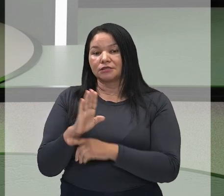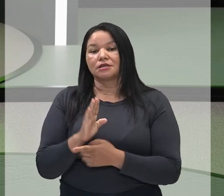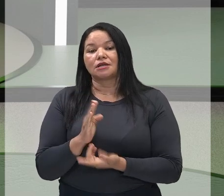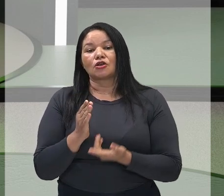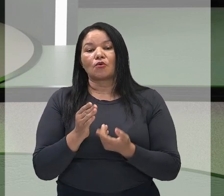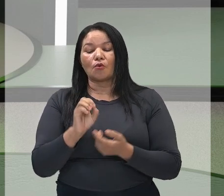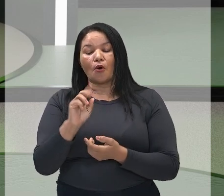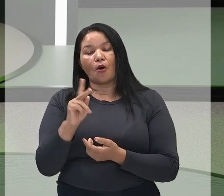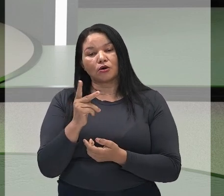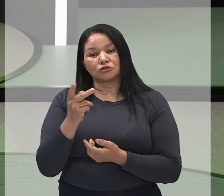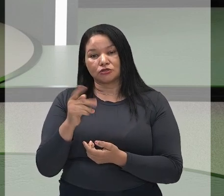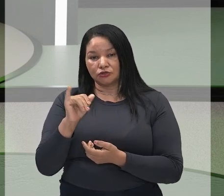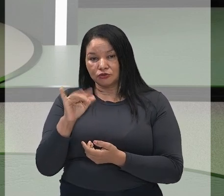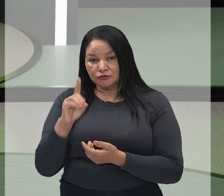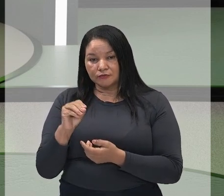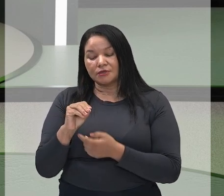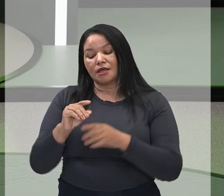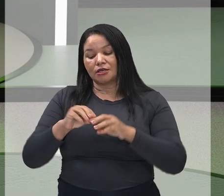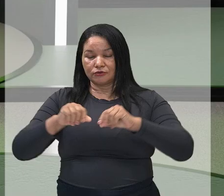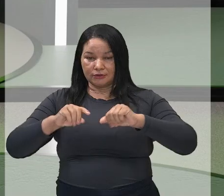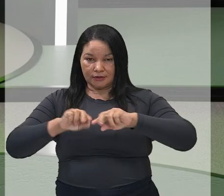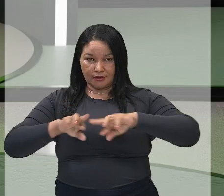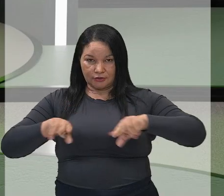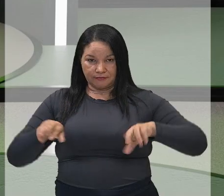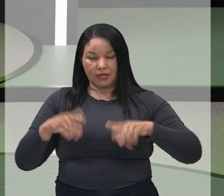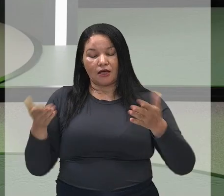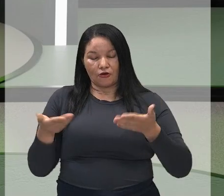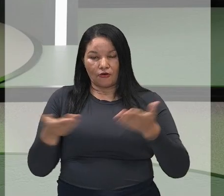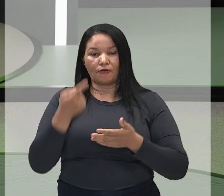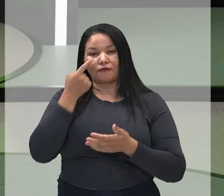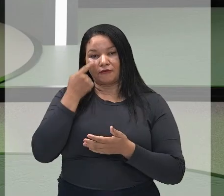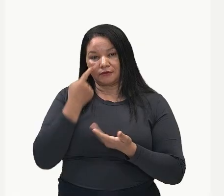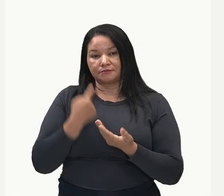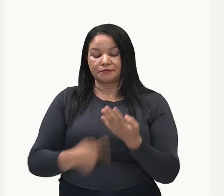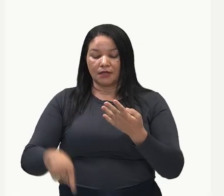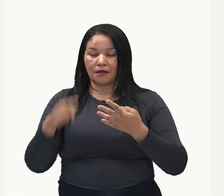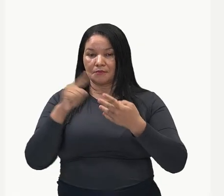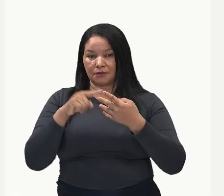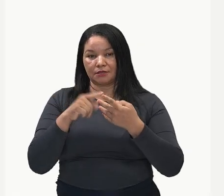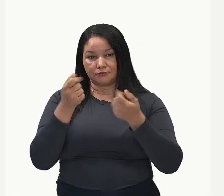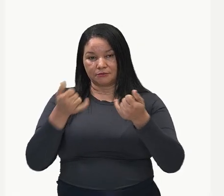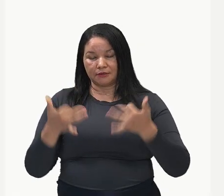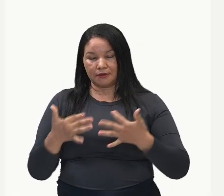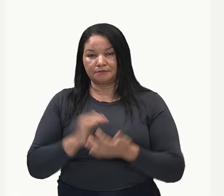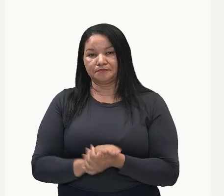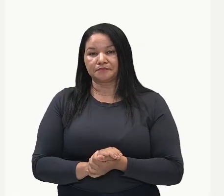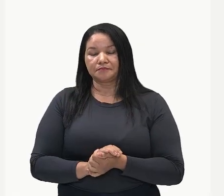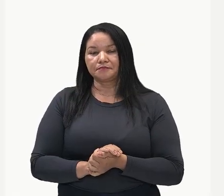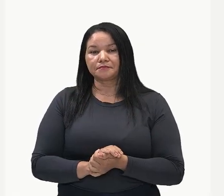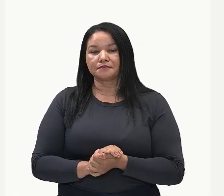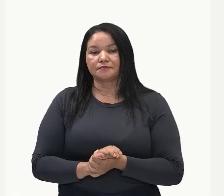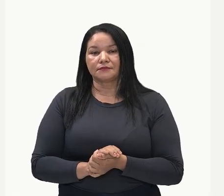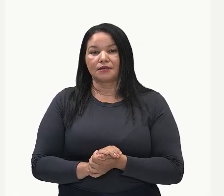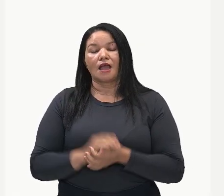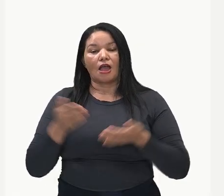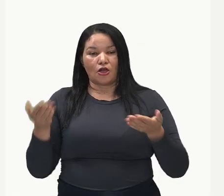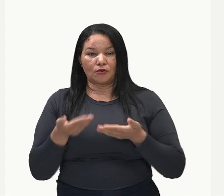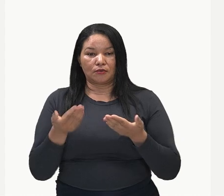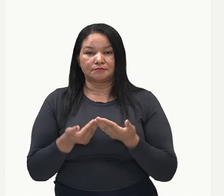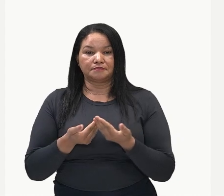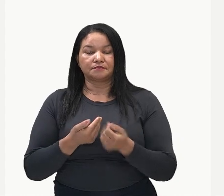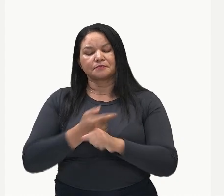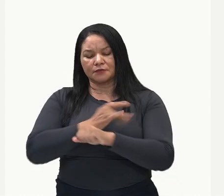ver cada uma delas ao longo dessa revisão. Vamos para a primeira, então? Bom, falando sobre os